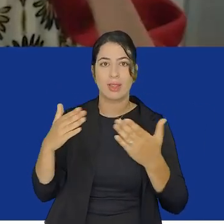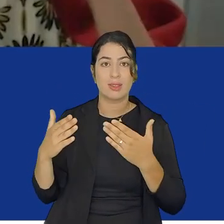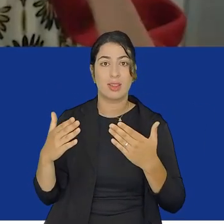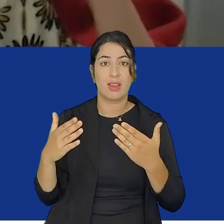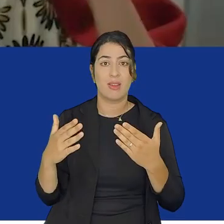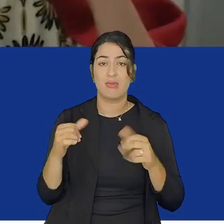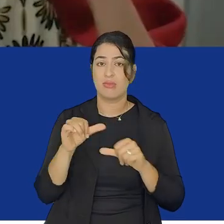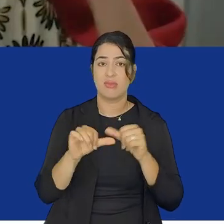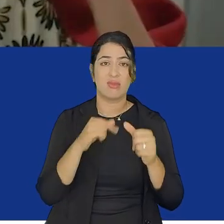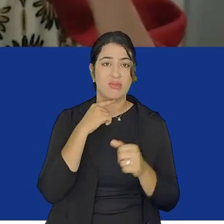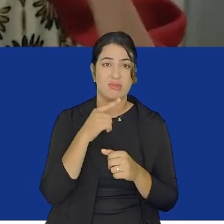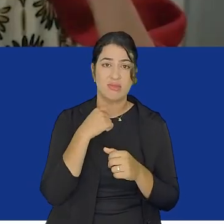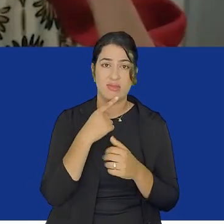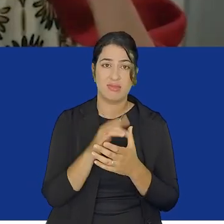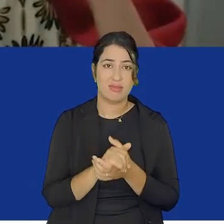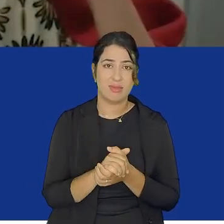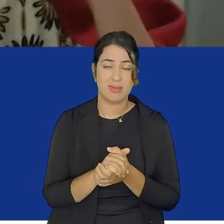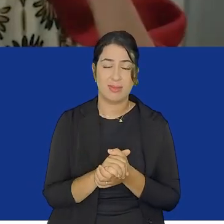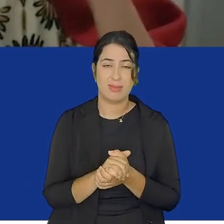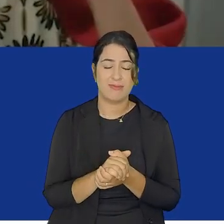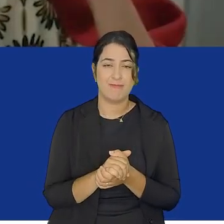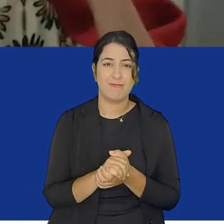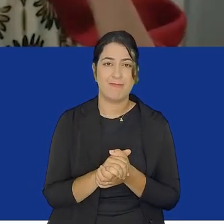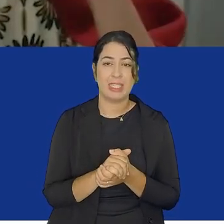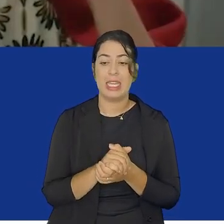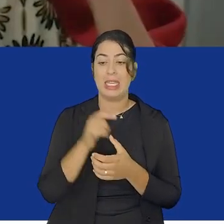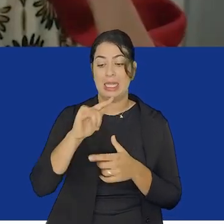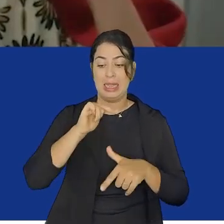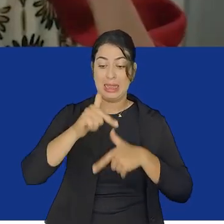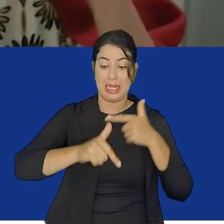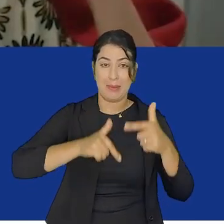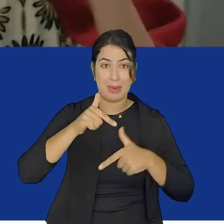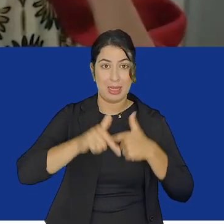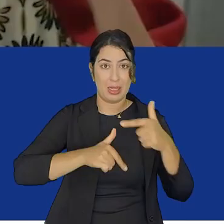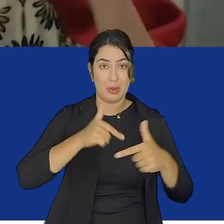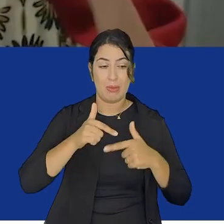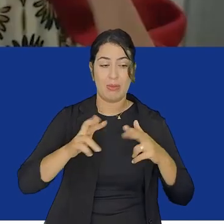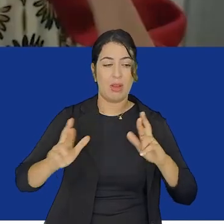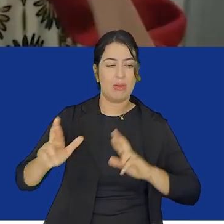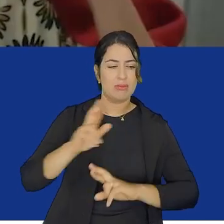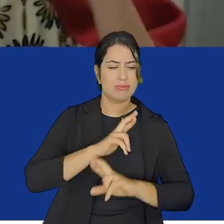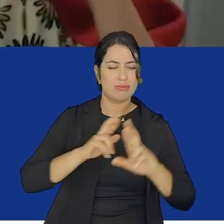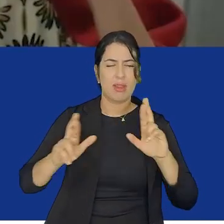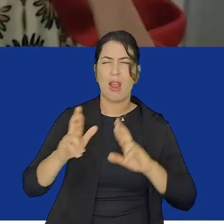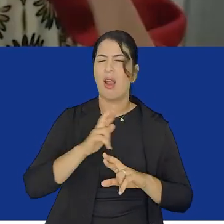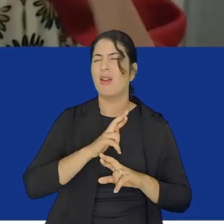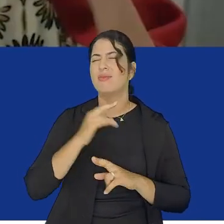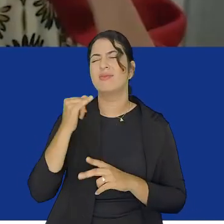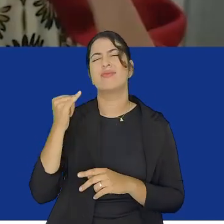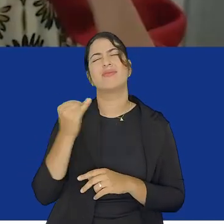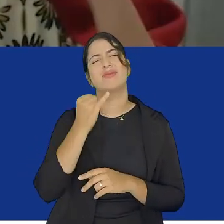estou lembrando aqui também da relevância das relações no trabalho. Hoje tem uma discussão se ampliando e tendo